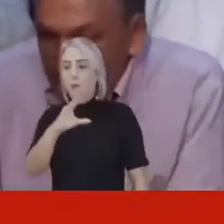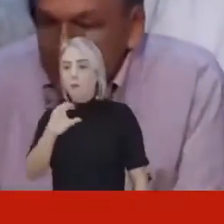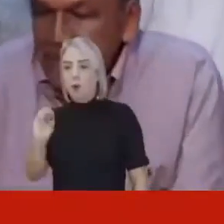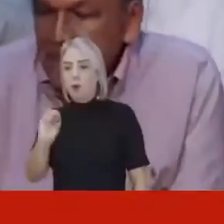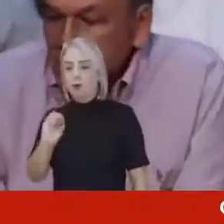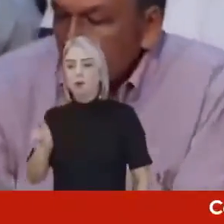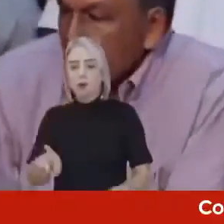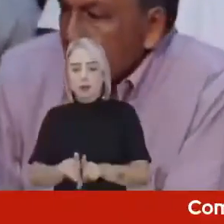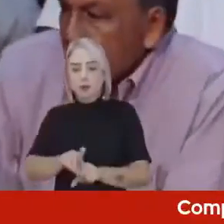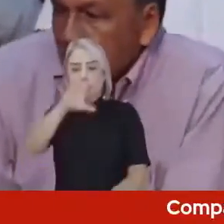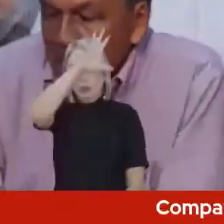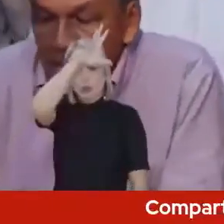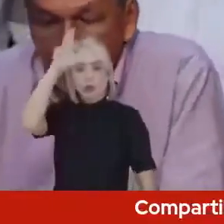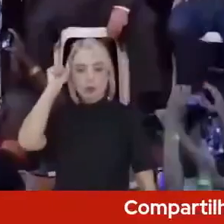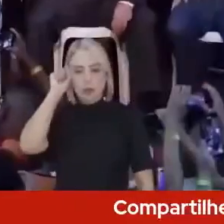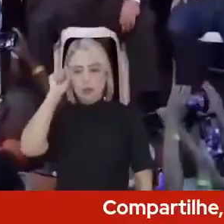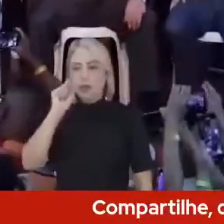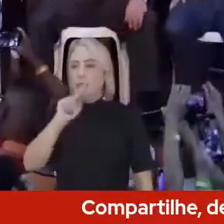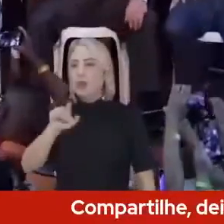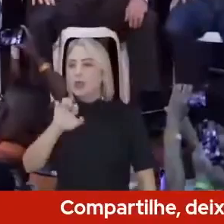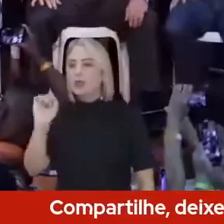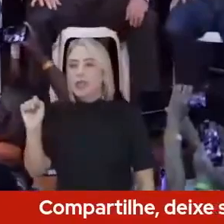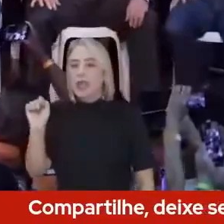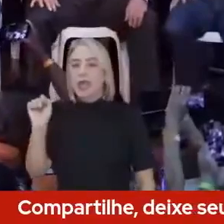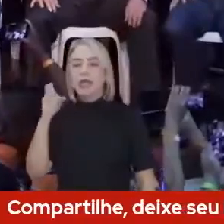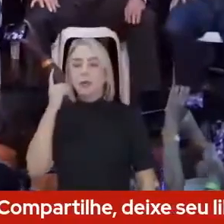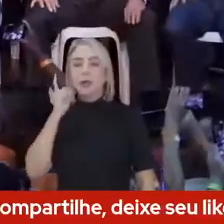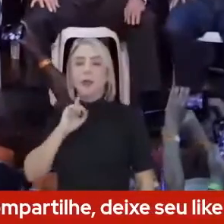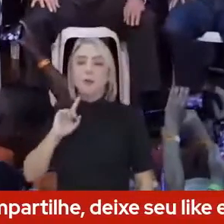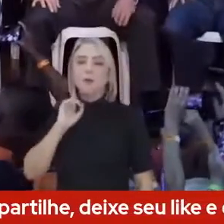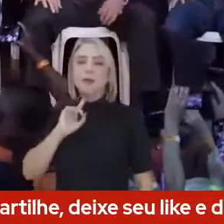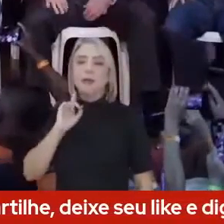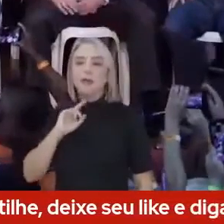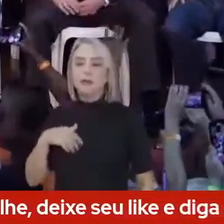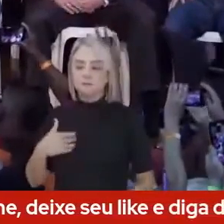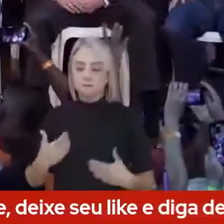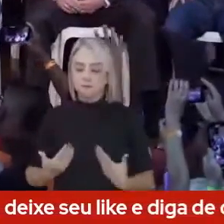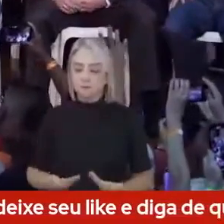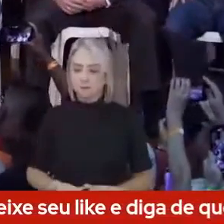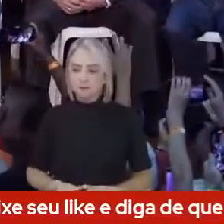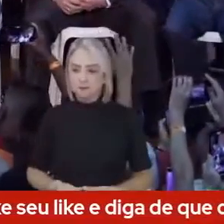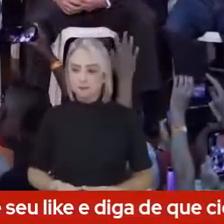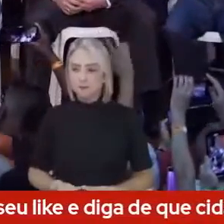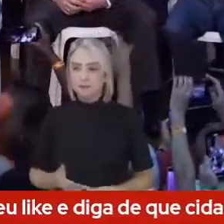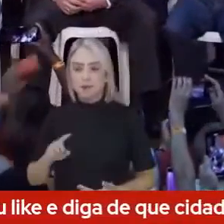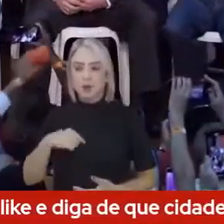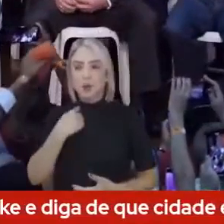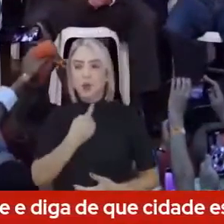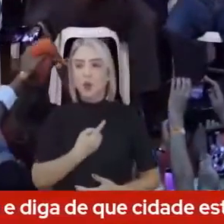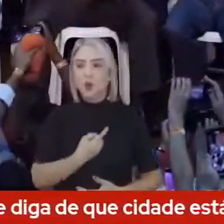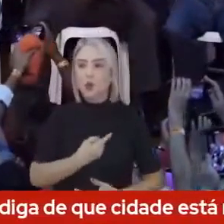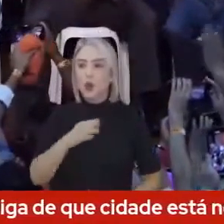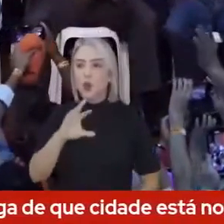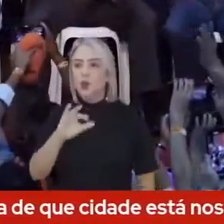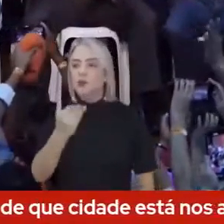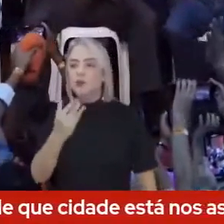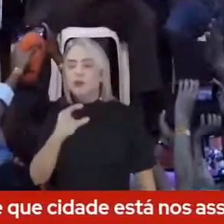Amazonas, Zé Silva, que está aqui, deputado de Minas Gerais, enfim, o nosso Chicão,